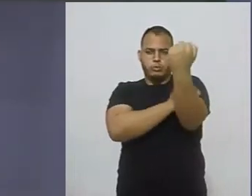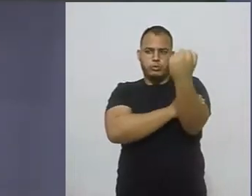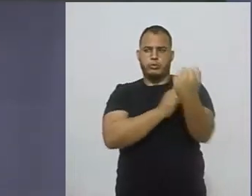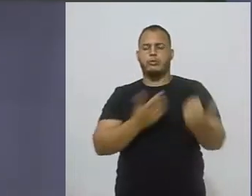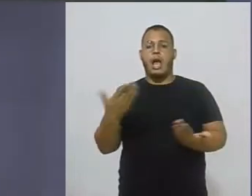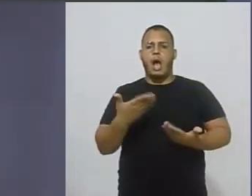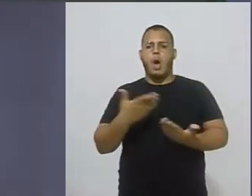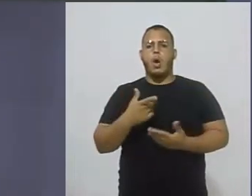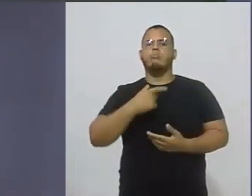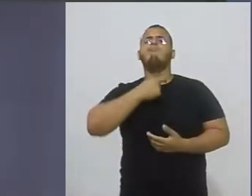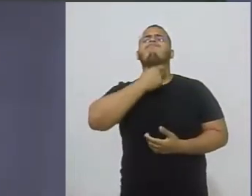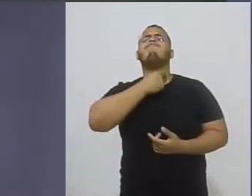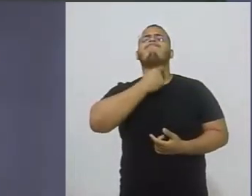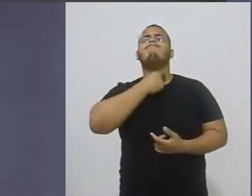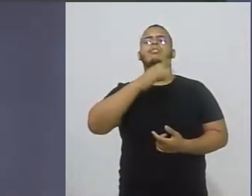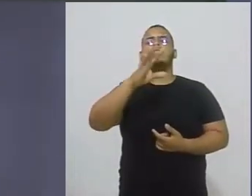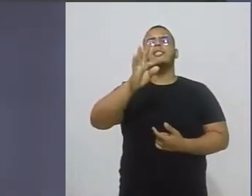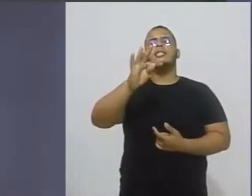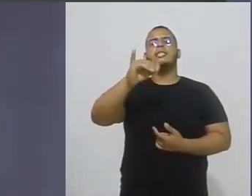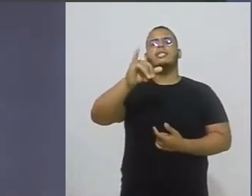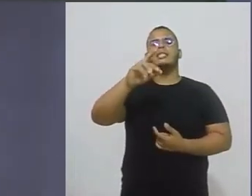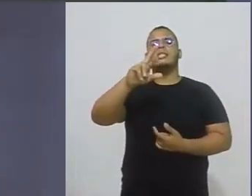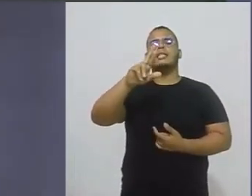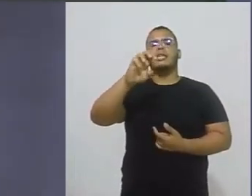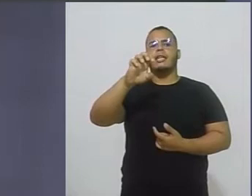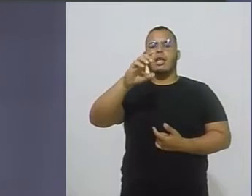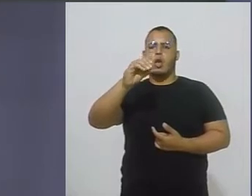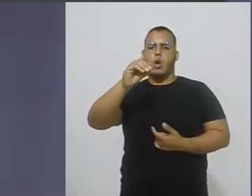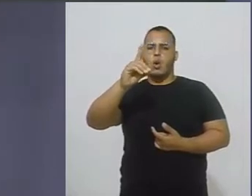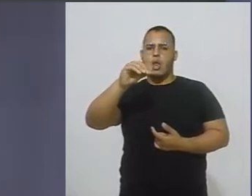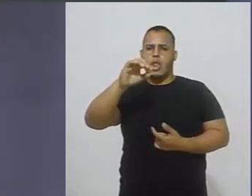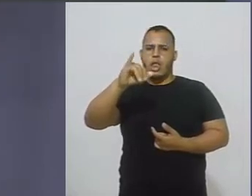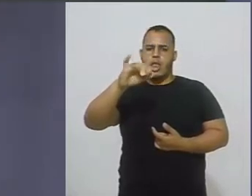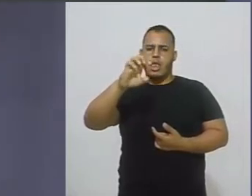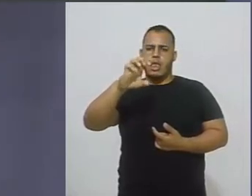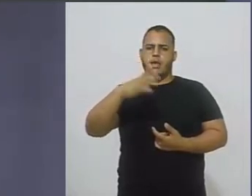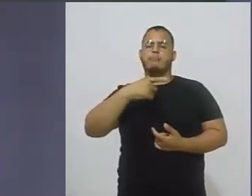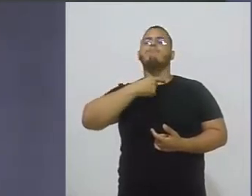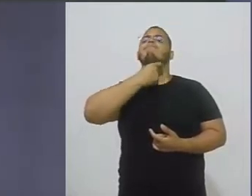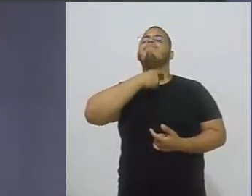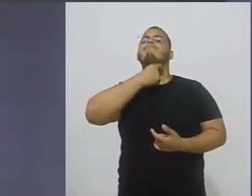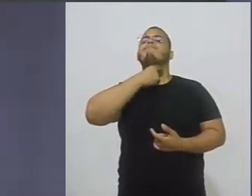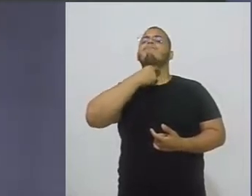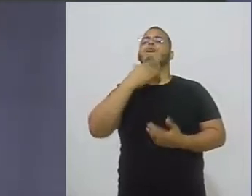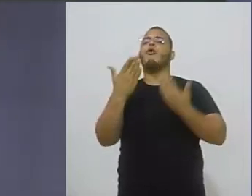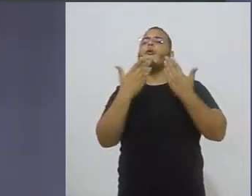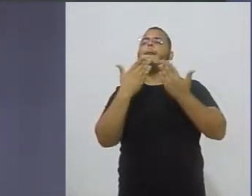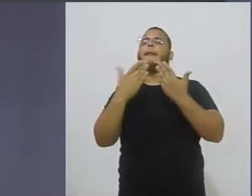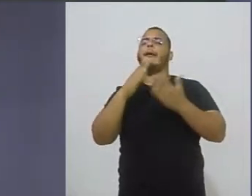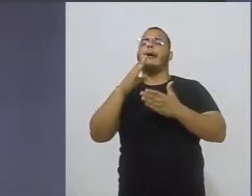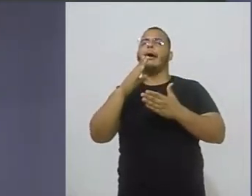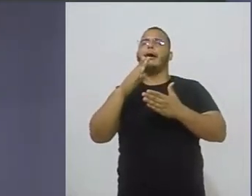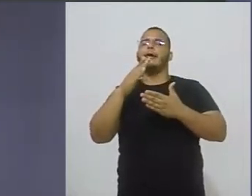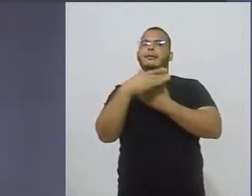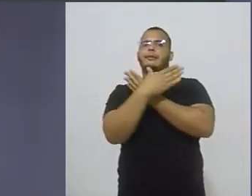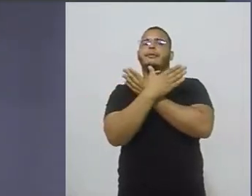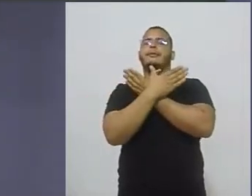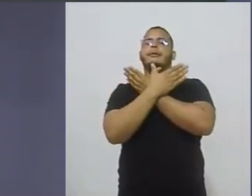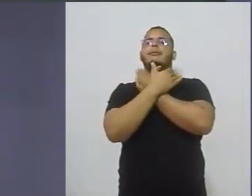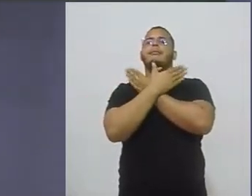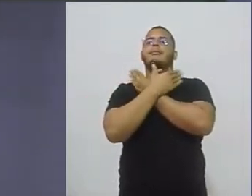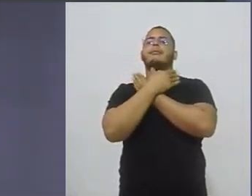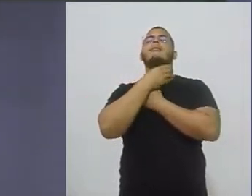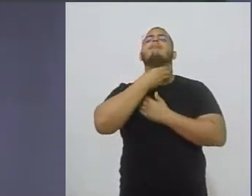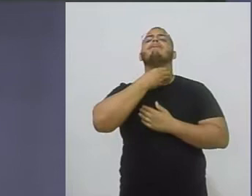agora a tireoide. Tireoide, né, está presente aqui no nosso pescoço, como mostra a imagem, né? Algumas pessoas falam, né, que ela é uma glândula em formato